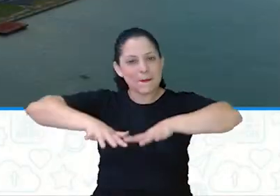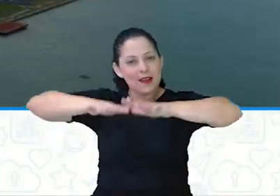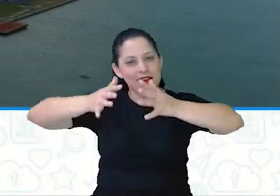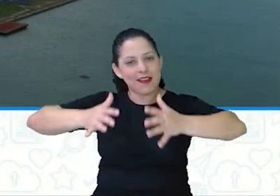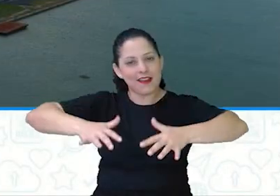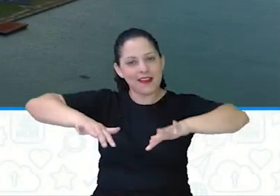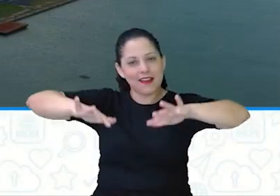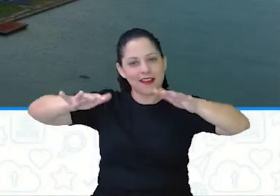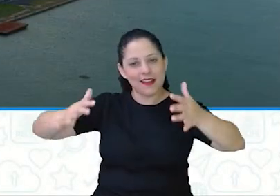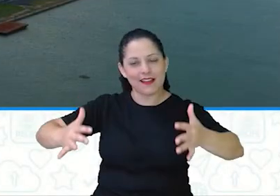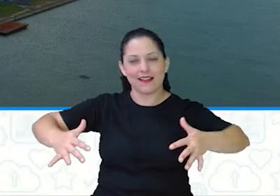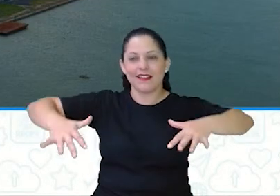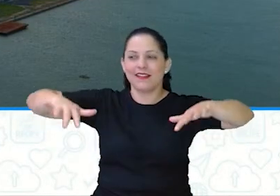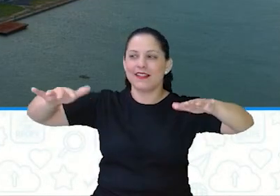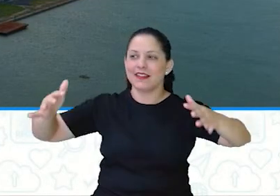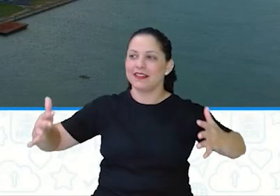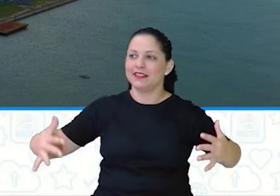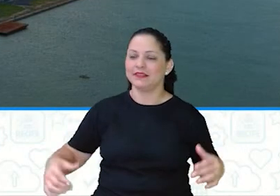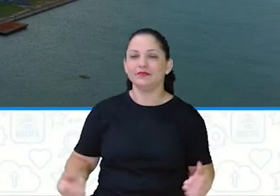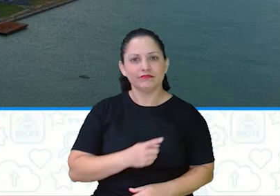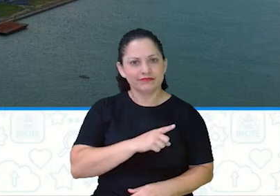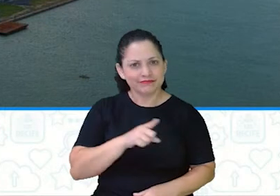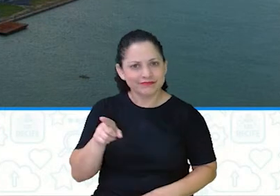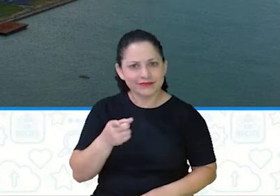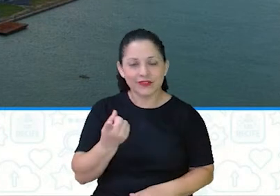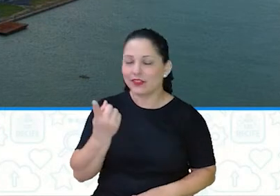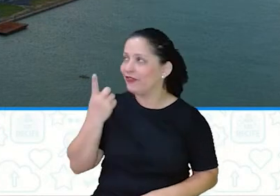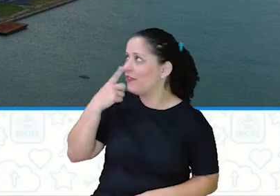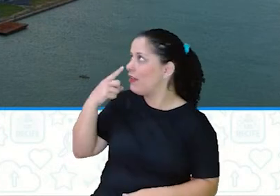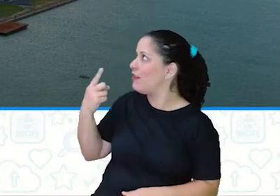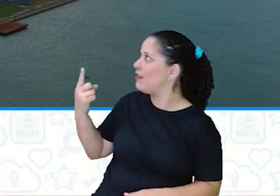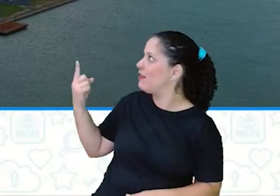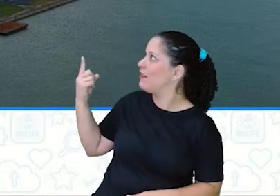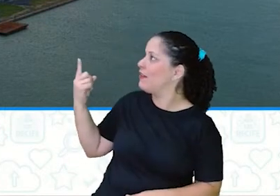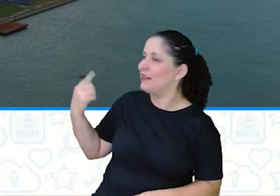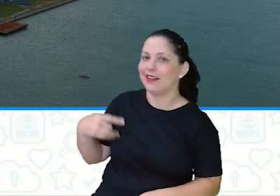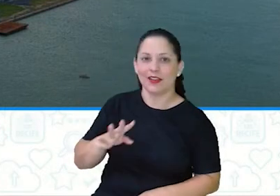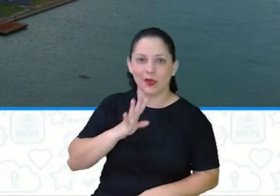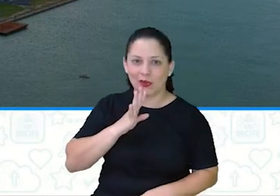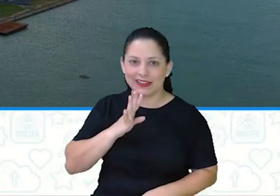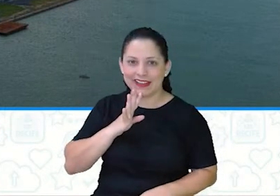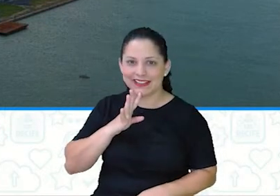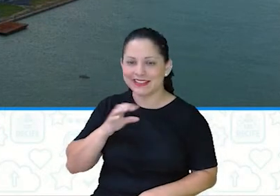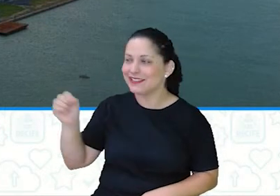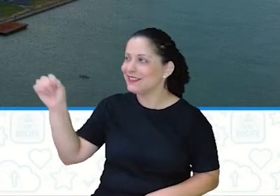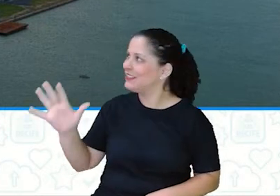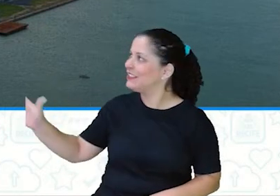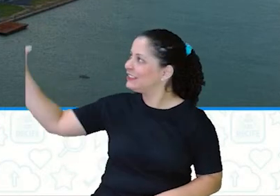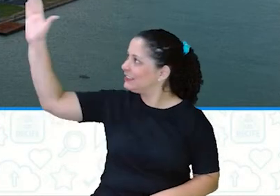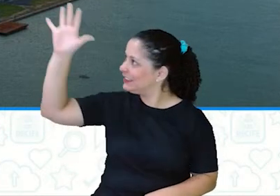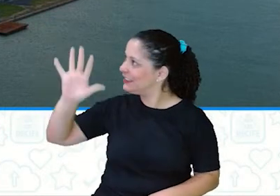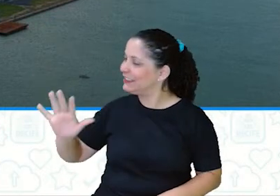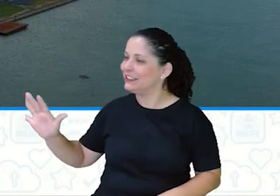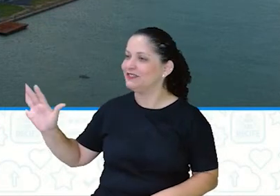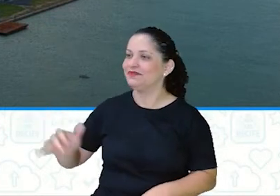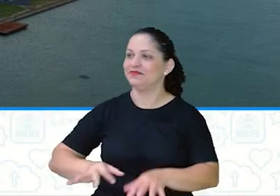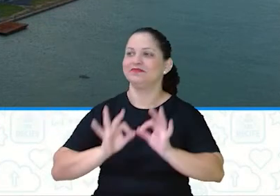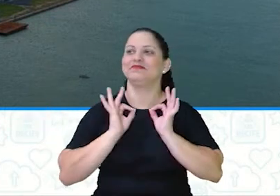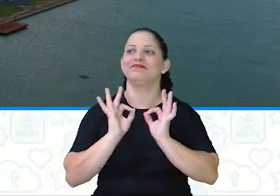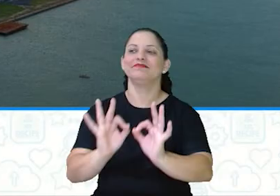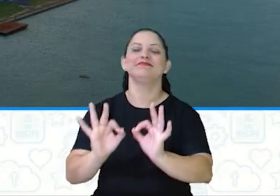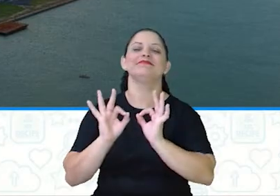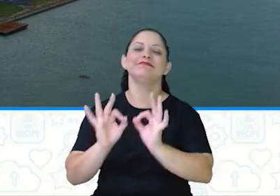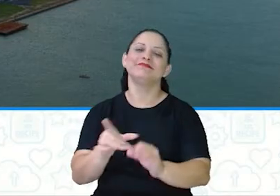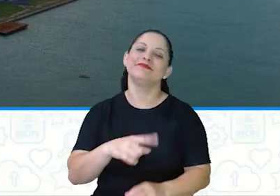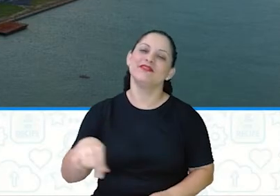bonitinho. E olha só, vocês conhecem essa região aqui? Conhece, né, professora Mauricéia? Tenho certeza que eles conhecem